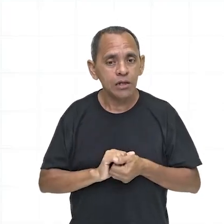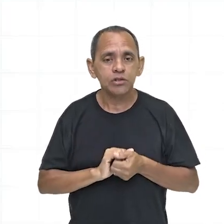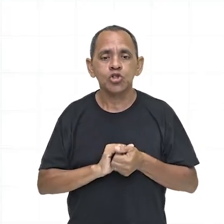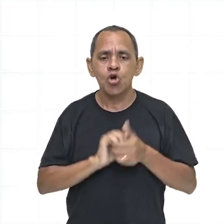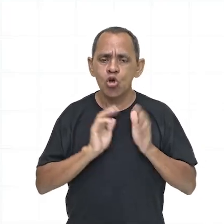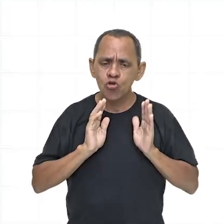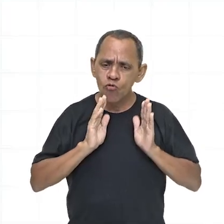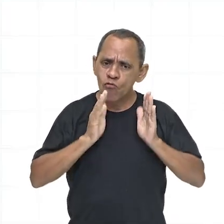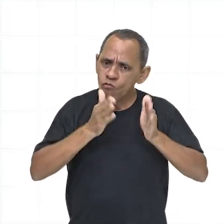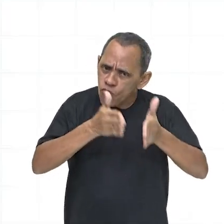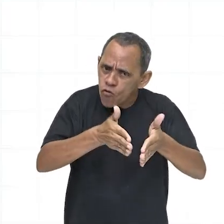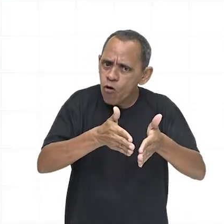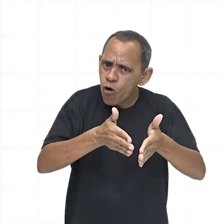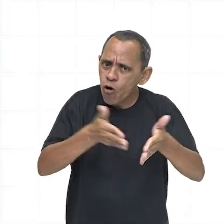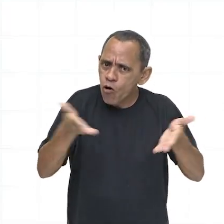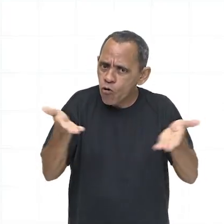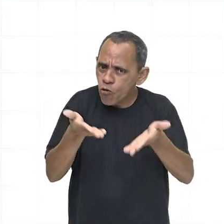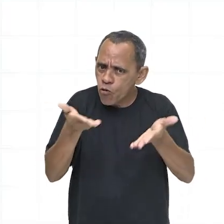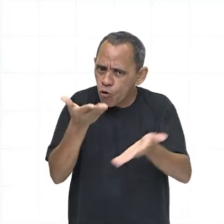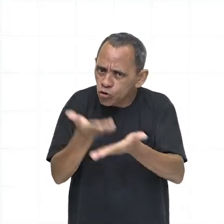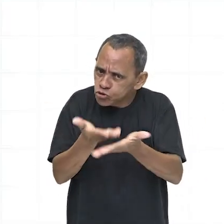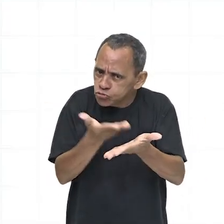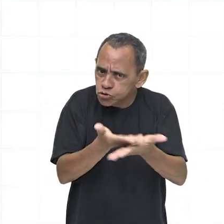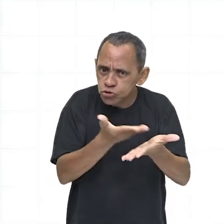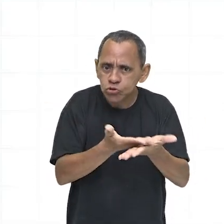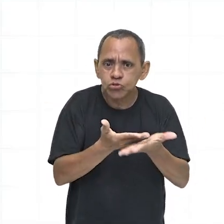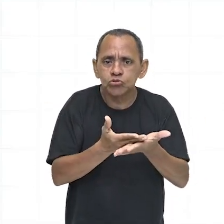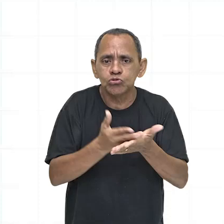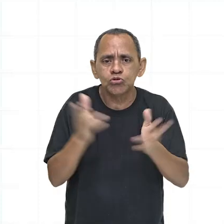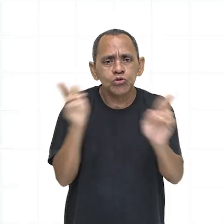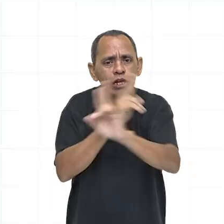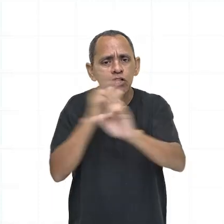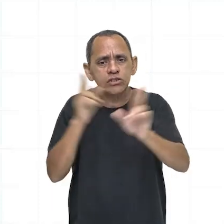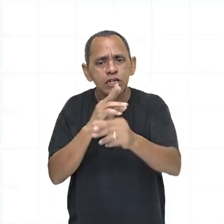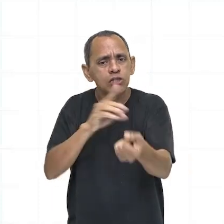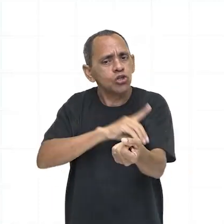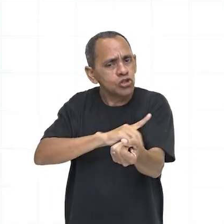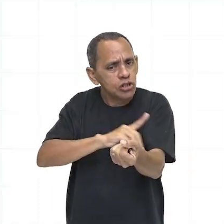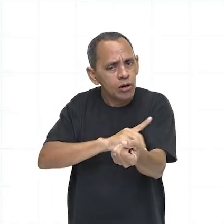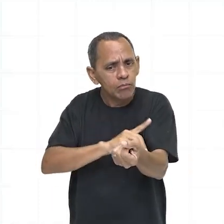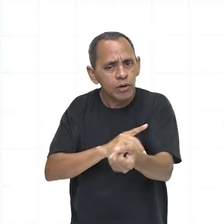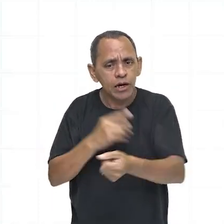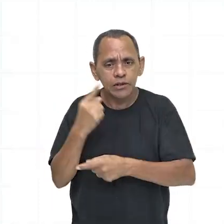estudo relacionado ao diabetes está aqui, gente, olha lá.